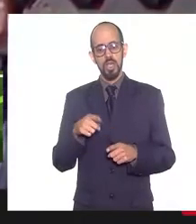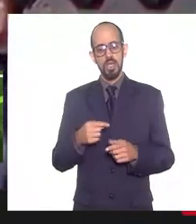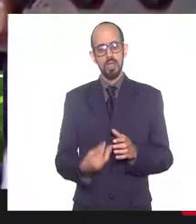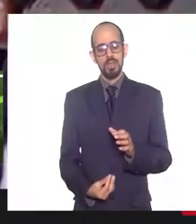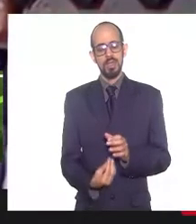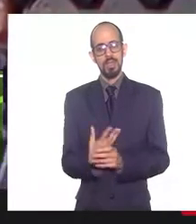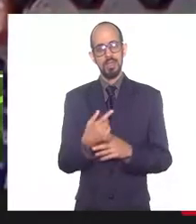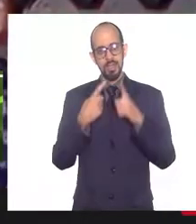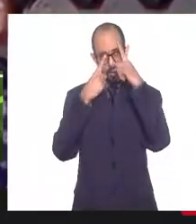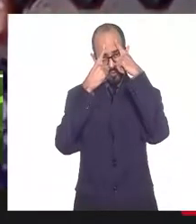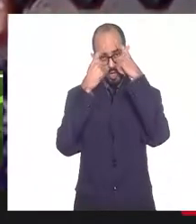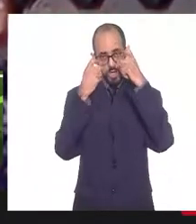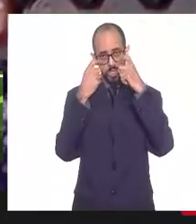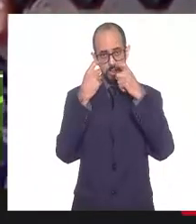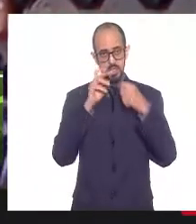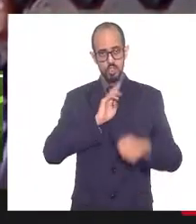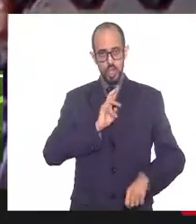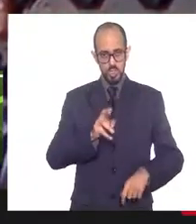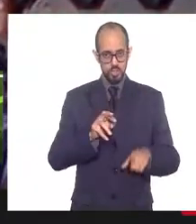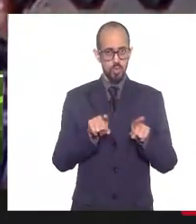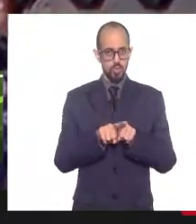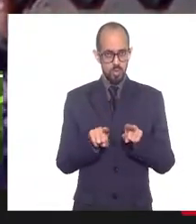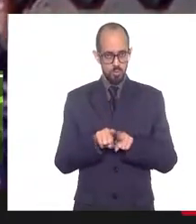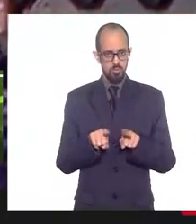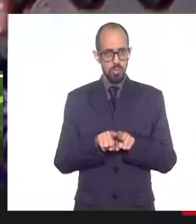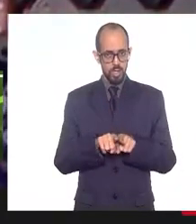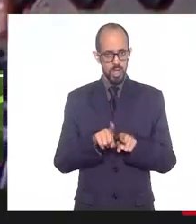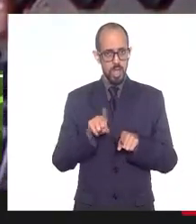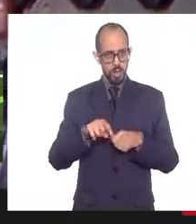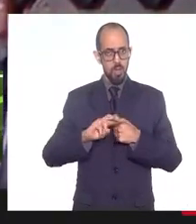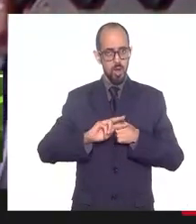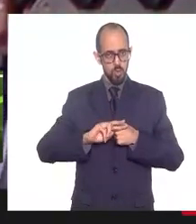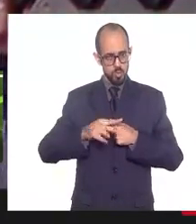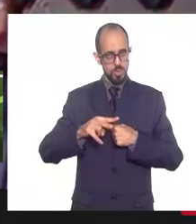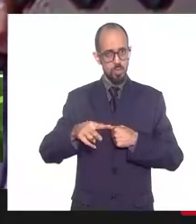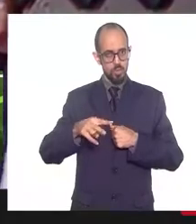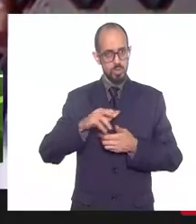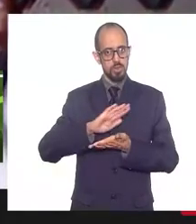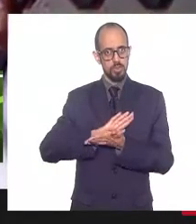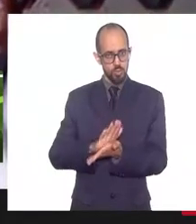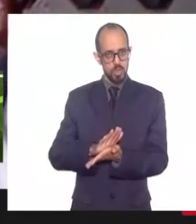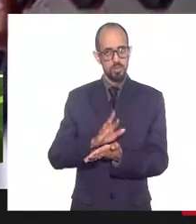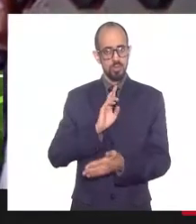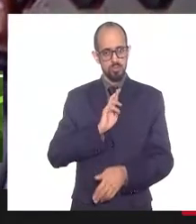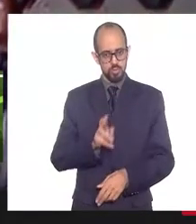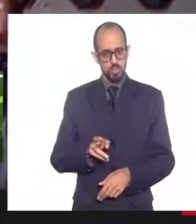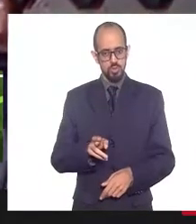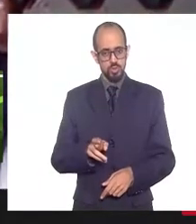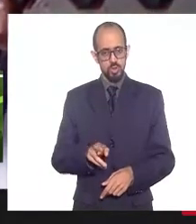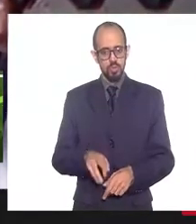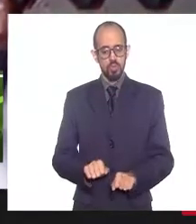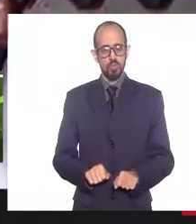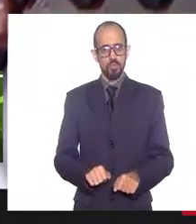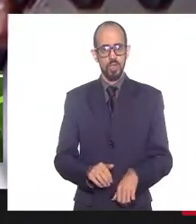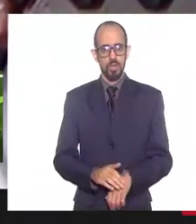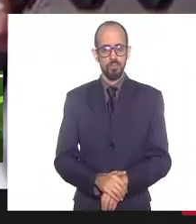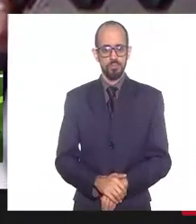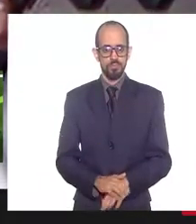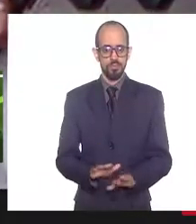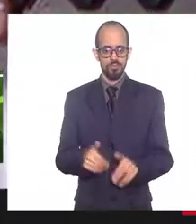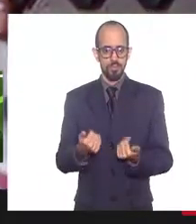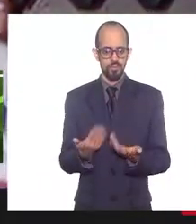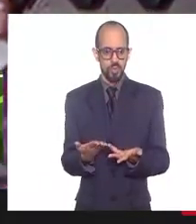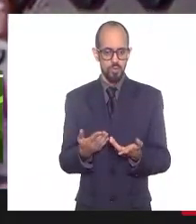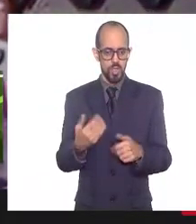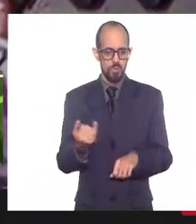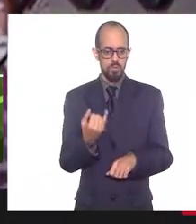violência religiosa. A violência religiosa, ela é consequência do racismo religioso, do racismo de denegação. Então,